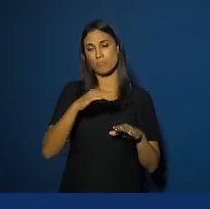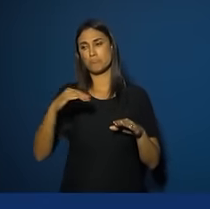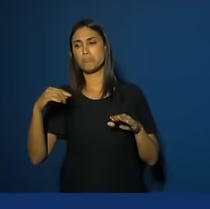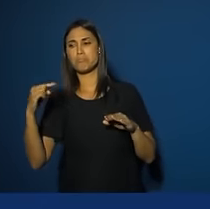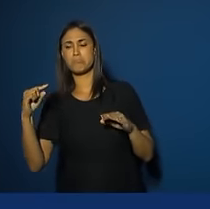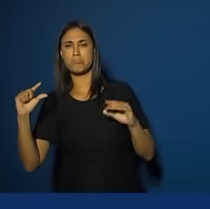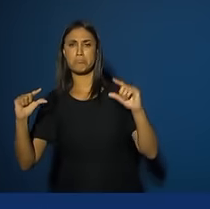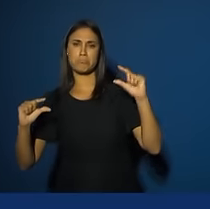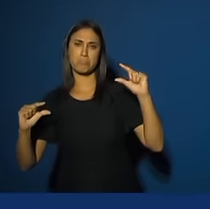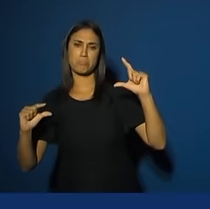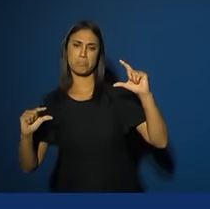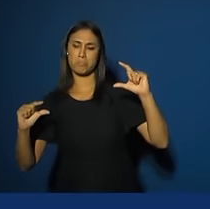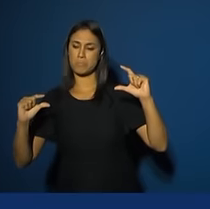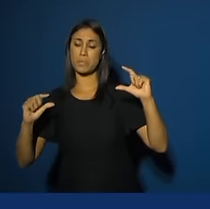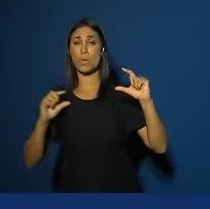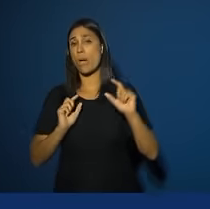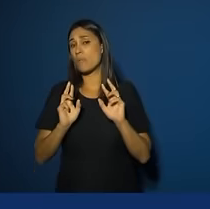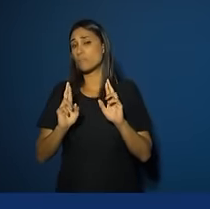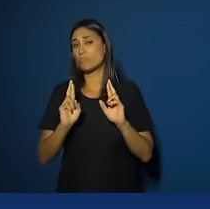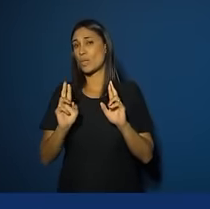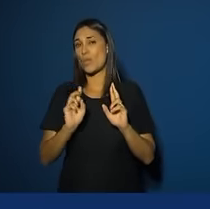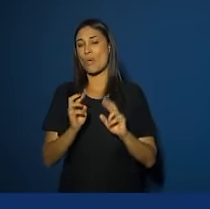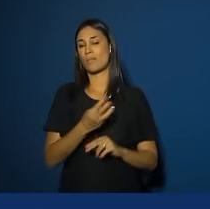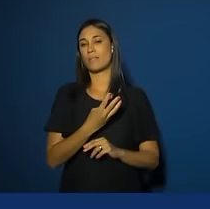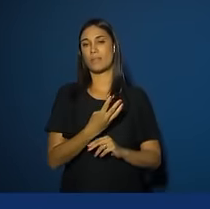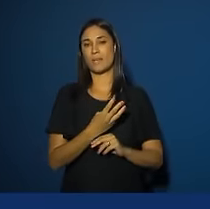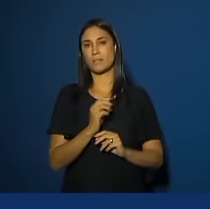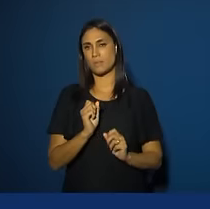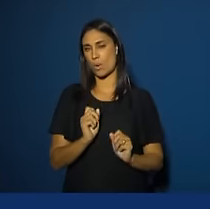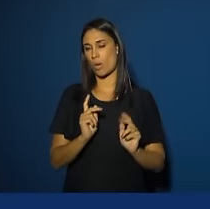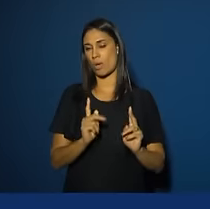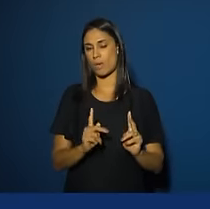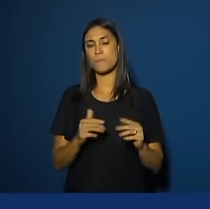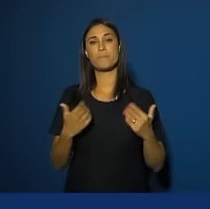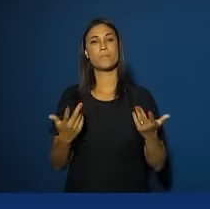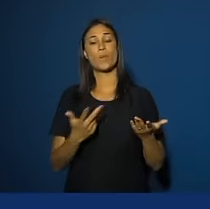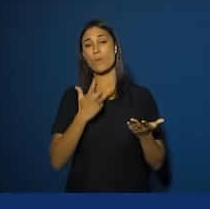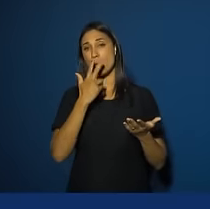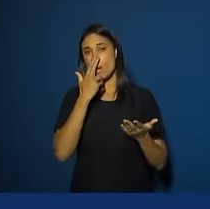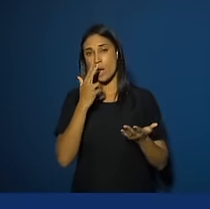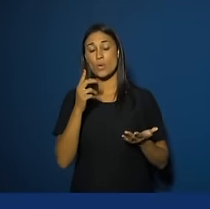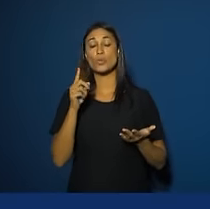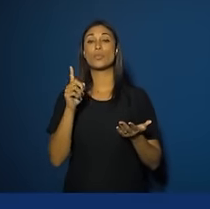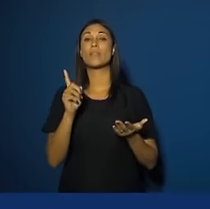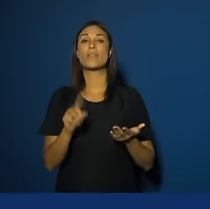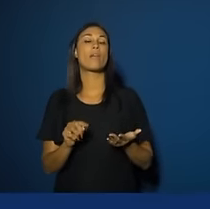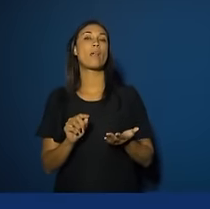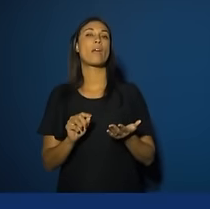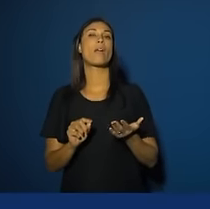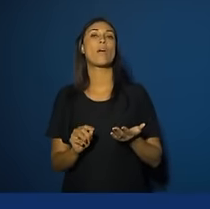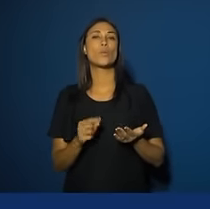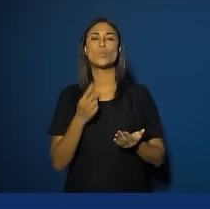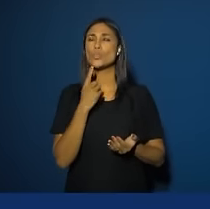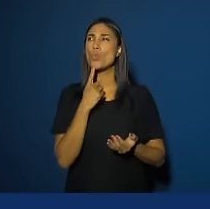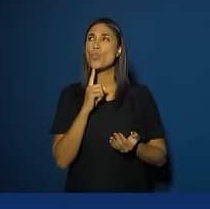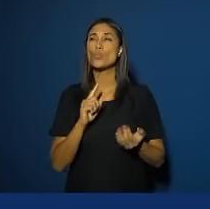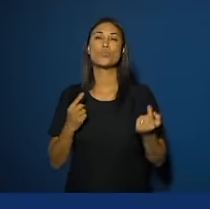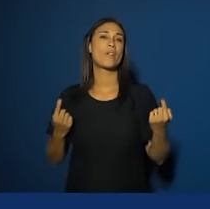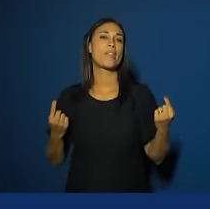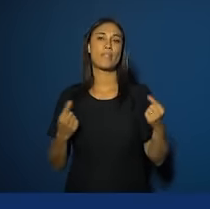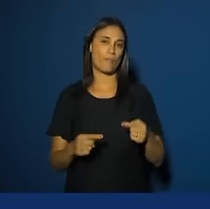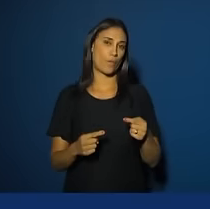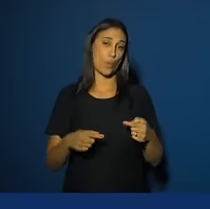então a expectativa não vai ser 3. Não é? Então, eu acho que esse é o último